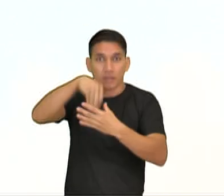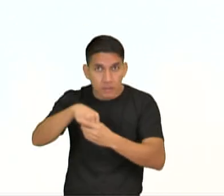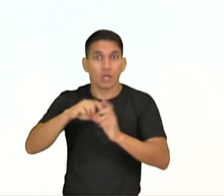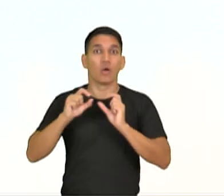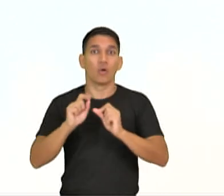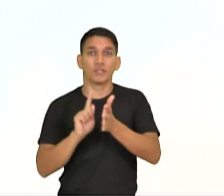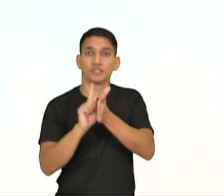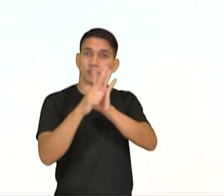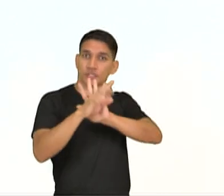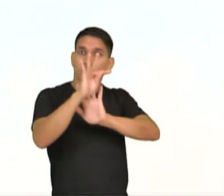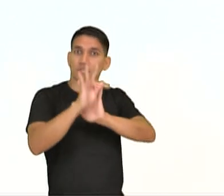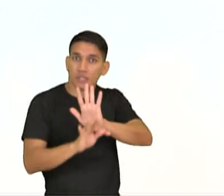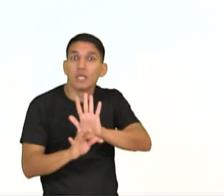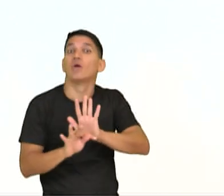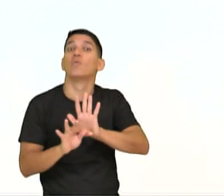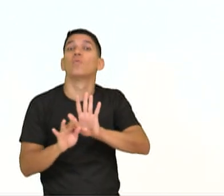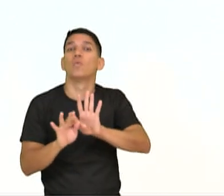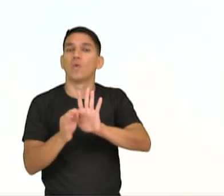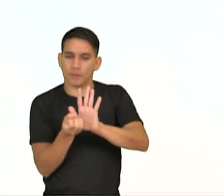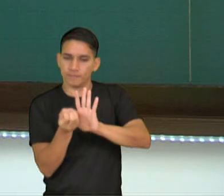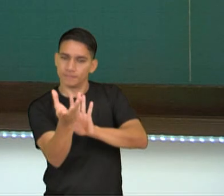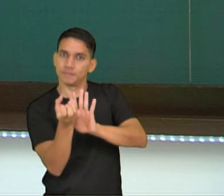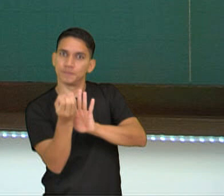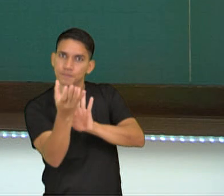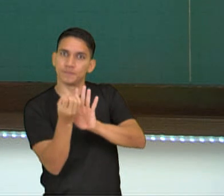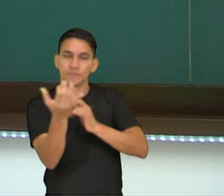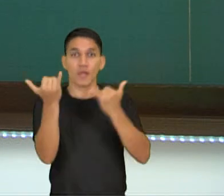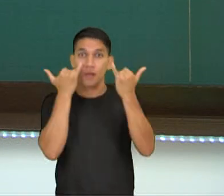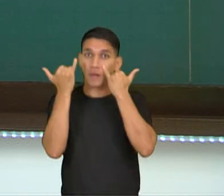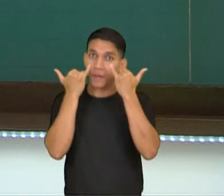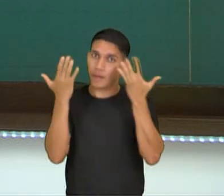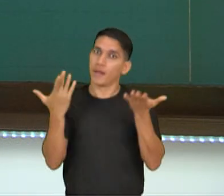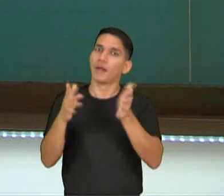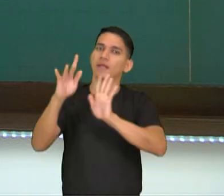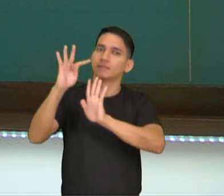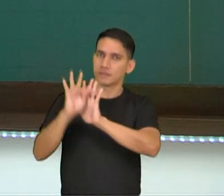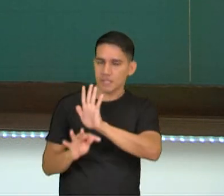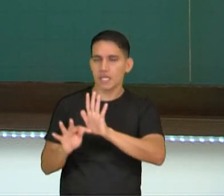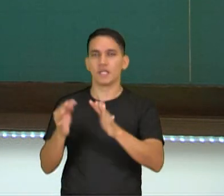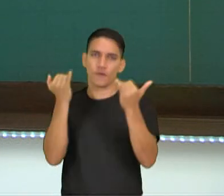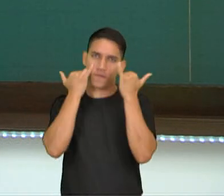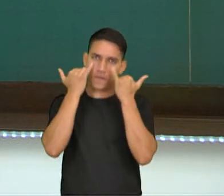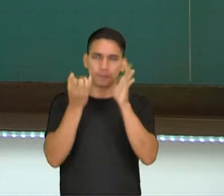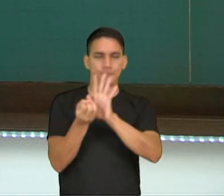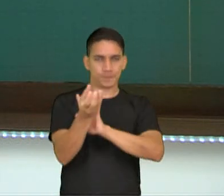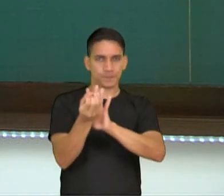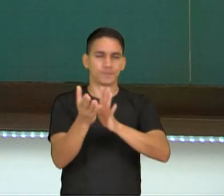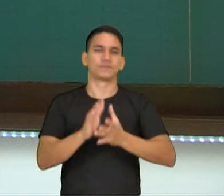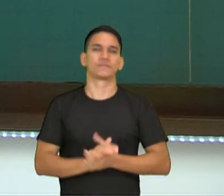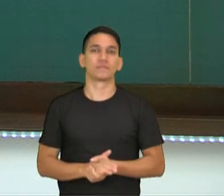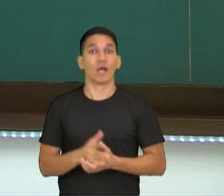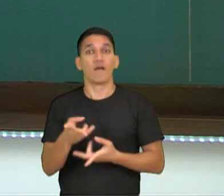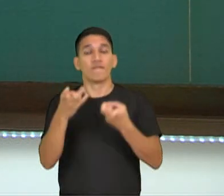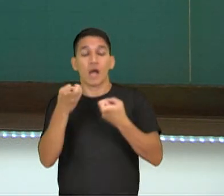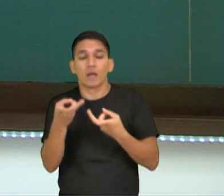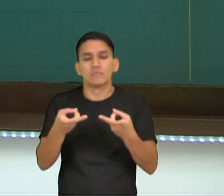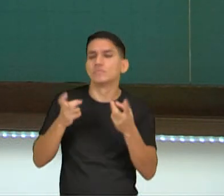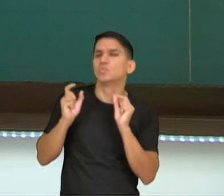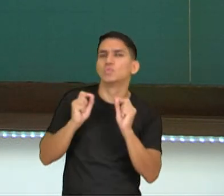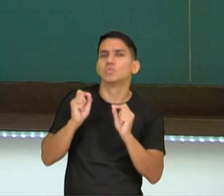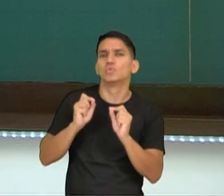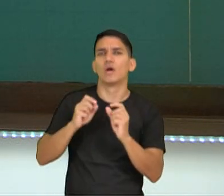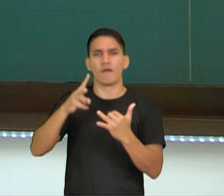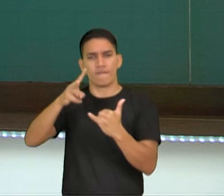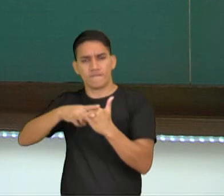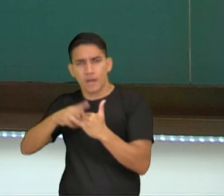de um gênero textual informativo, então trabalharemos com o texto informativo. Vamos reconhecer os verbos e planejar e